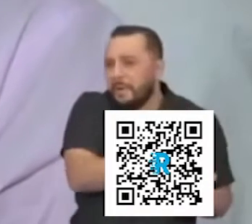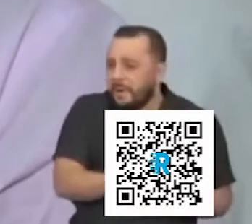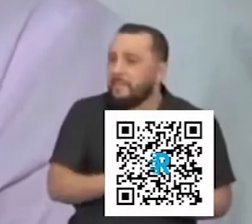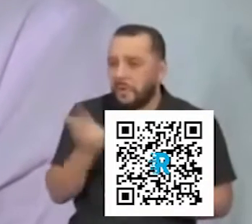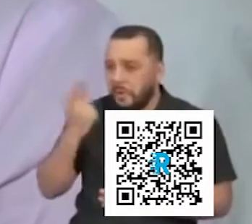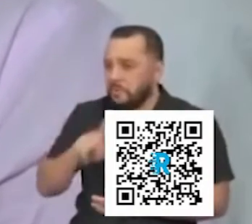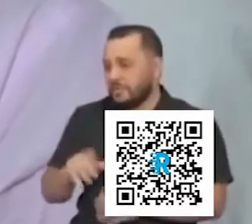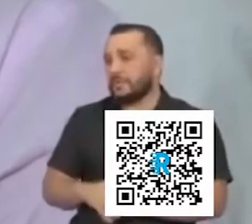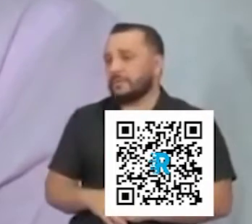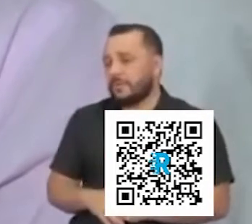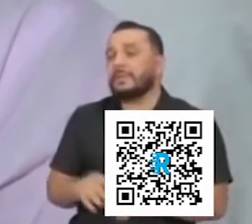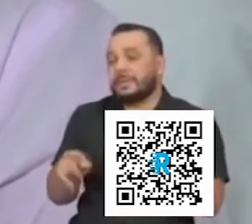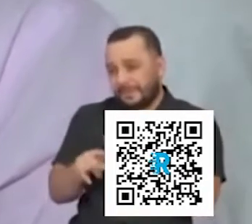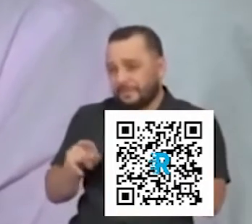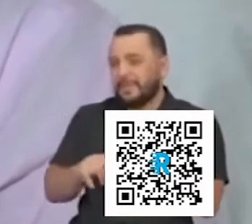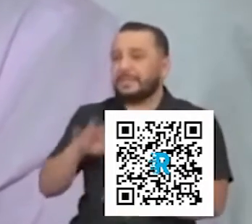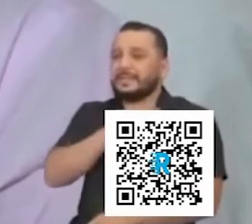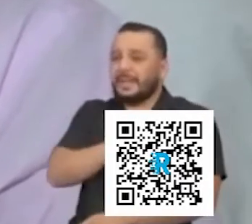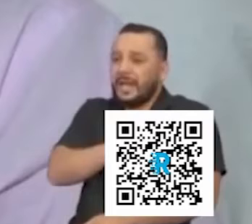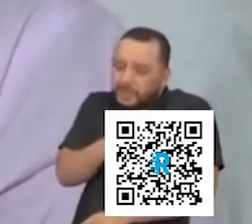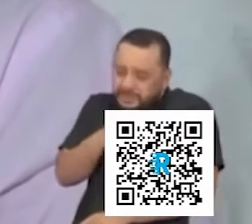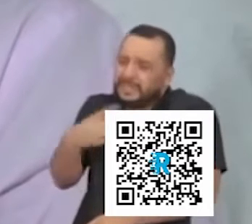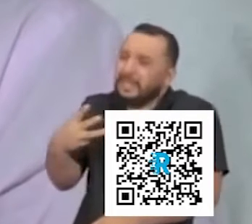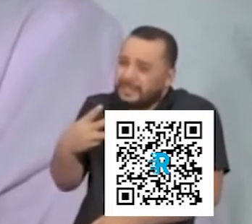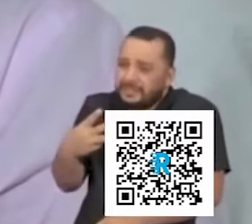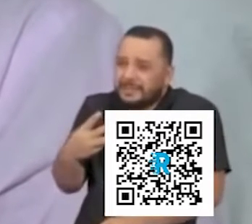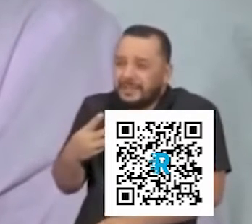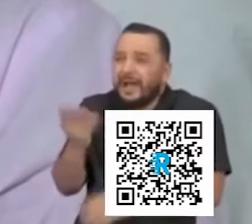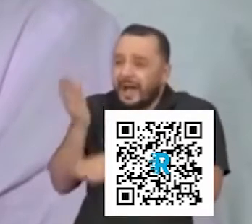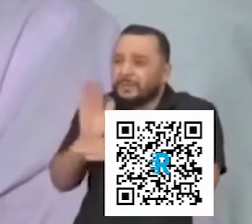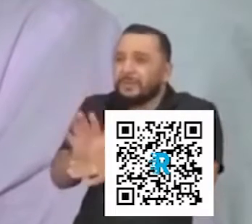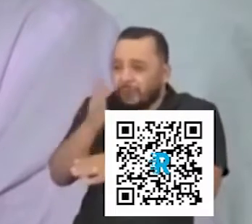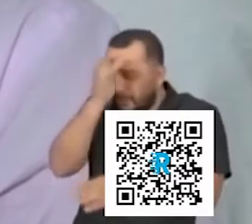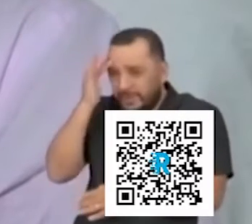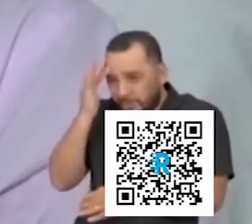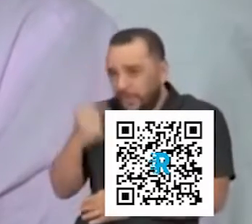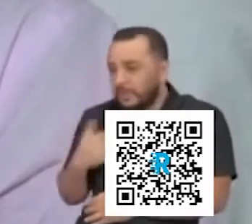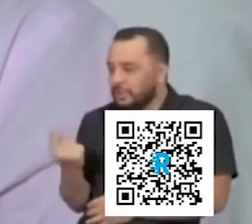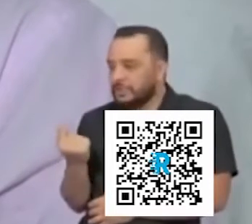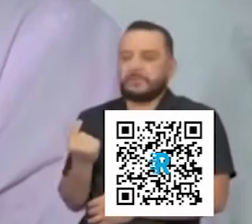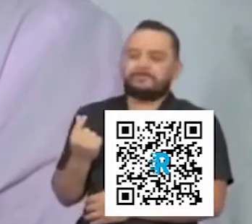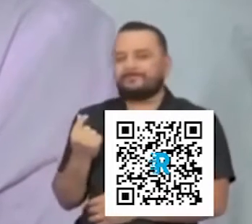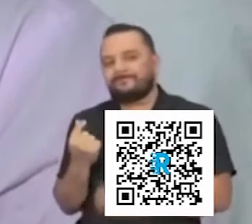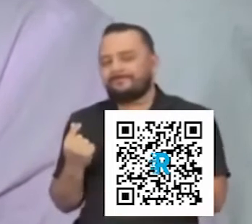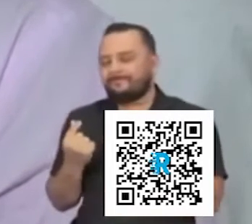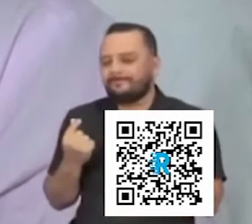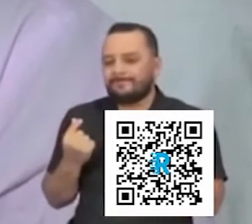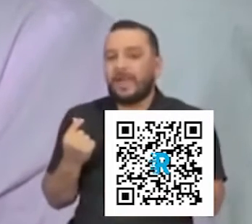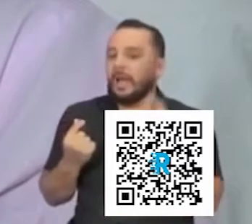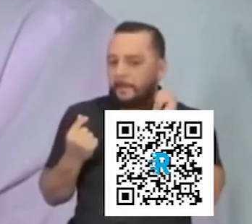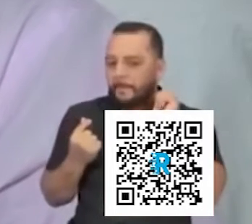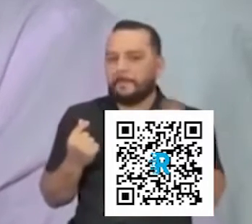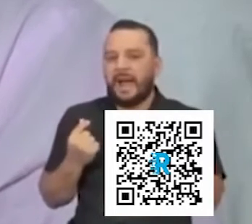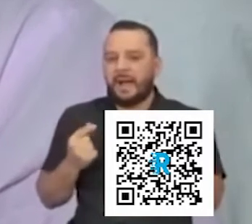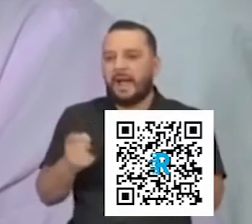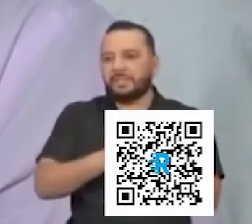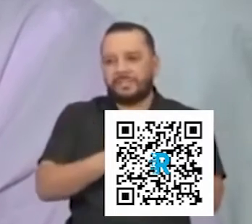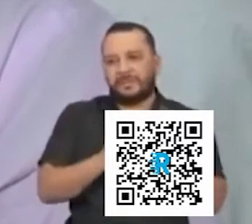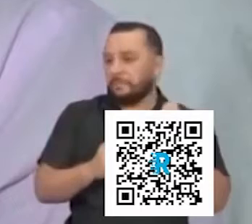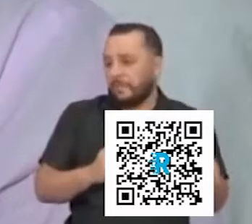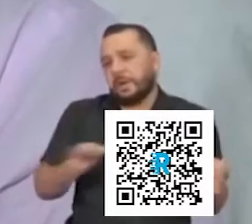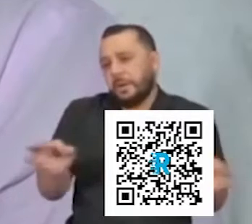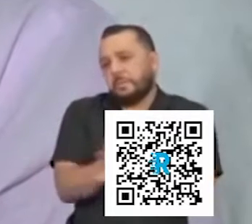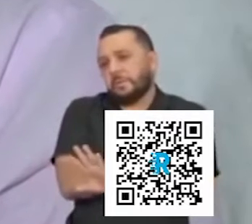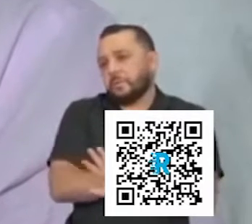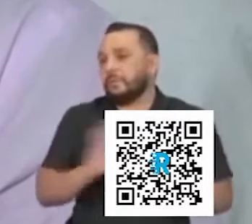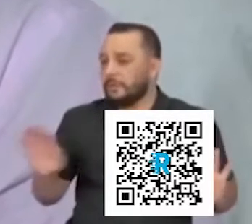dívidas. O outro foi o 13º também. Muitas pessoas tomaram a decisão de usar o 13º para quitar as dívidas. E por último,